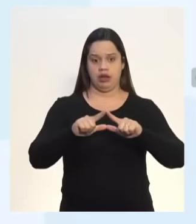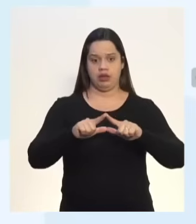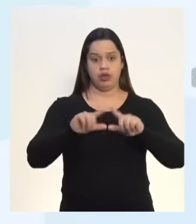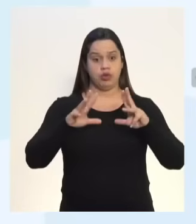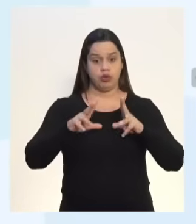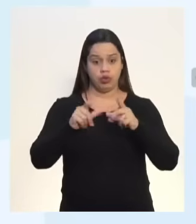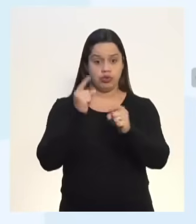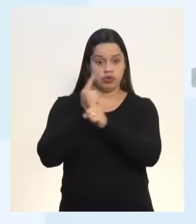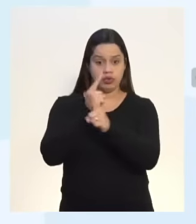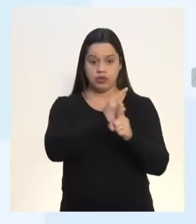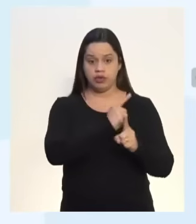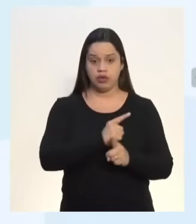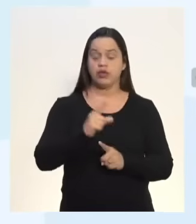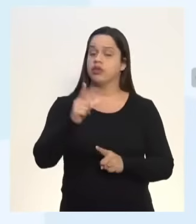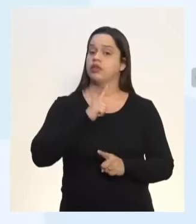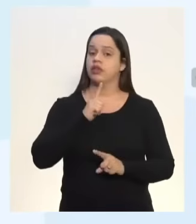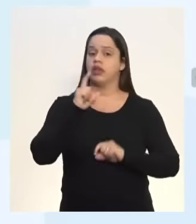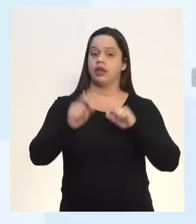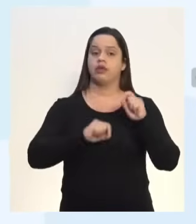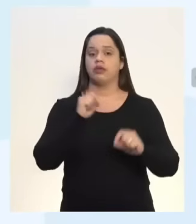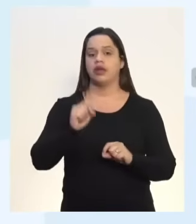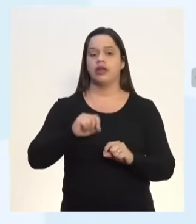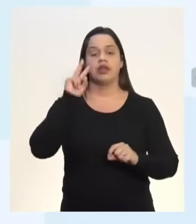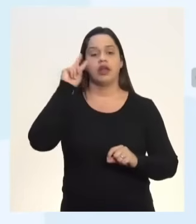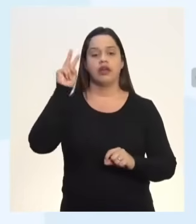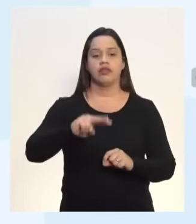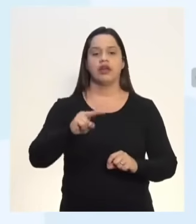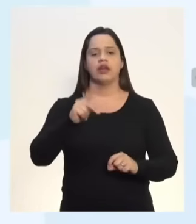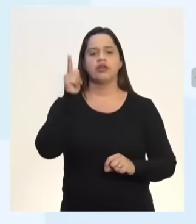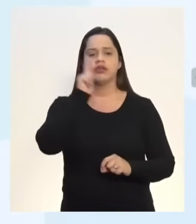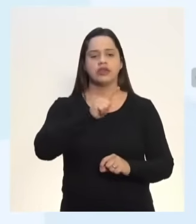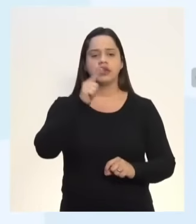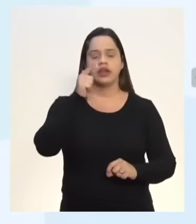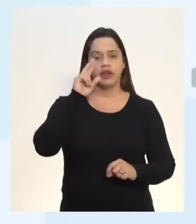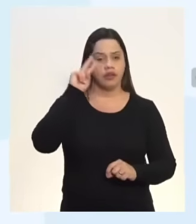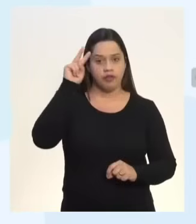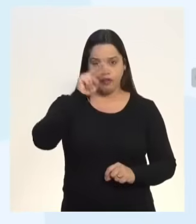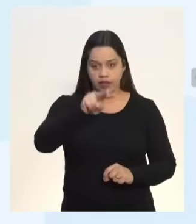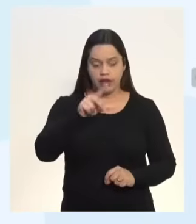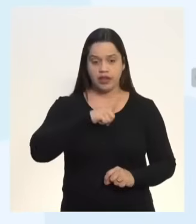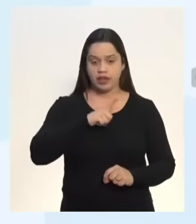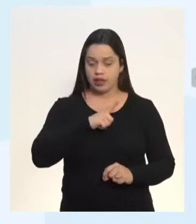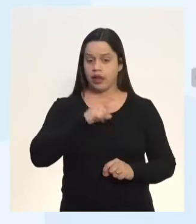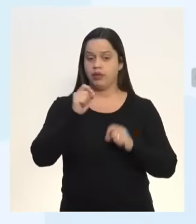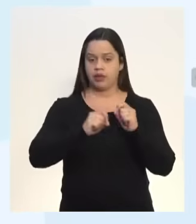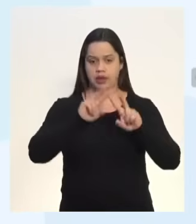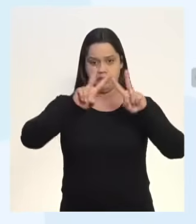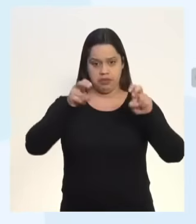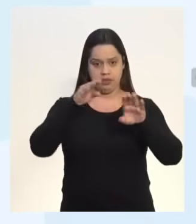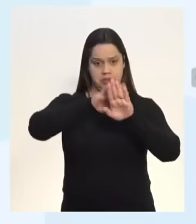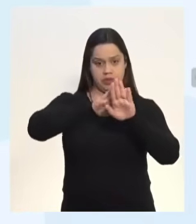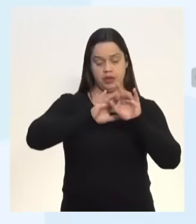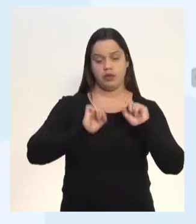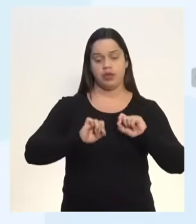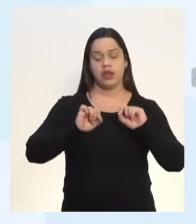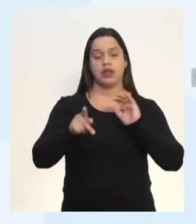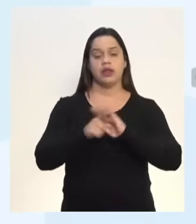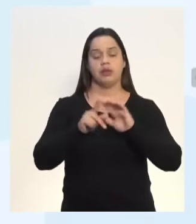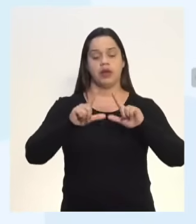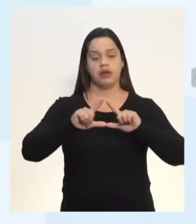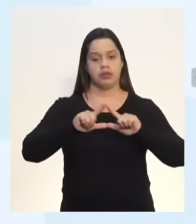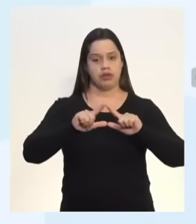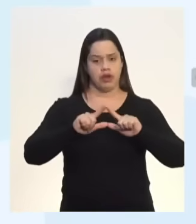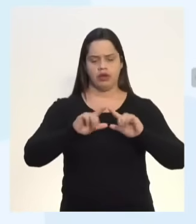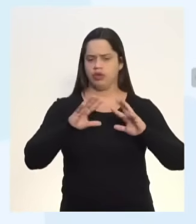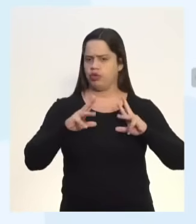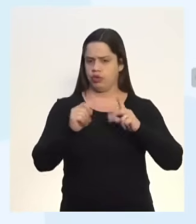vão identificar, tem, no caso ali, se vocês conseguirem enxergar, a questão de um triângulo. Isso serve para todos os outros.